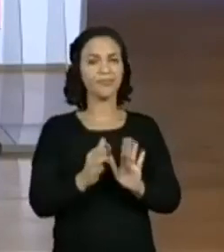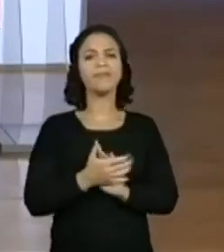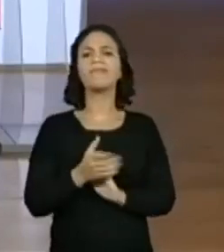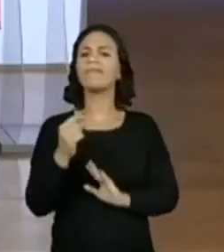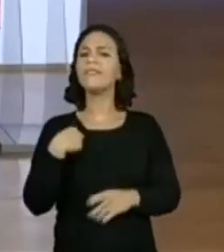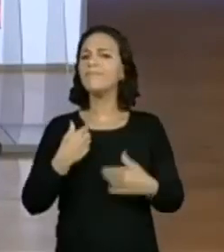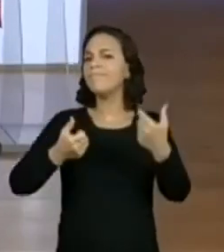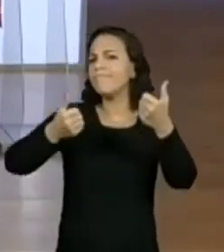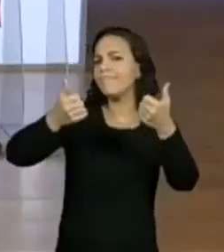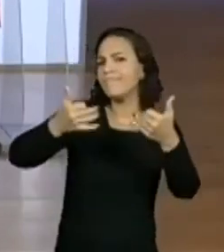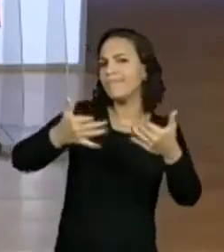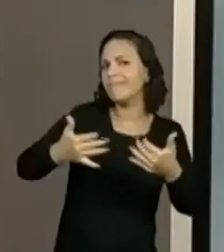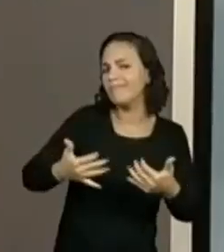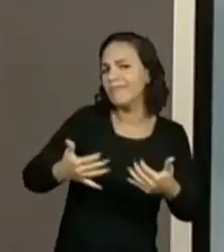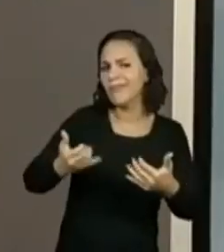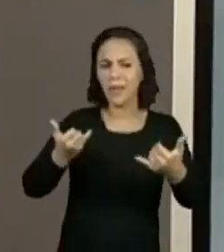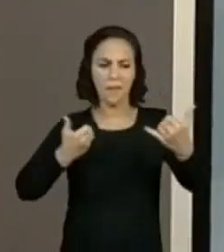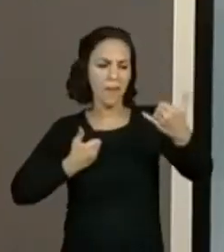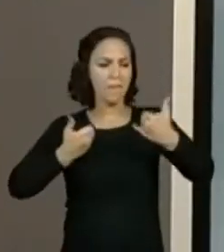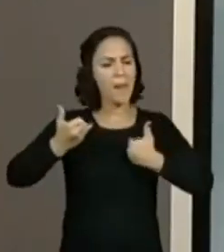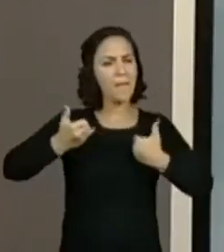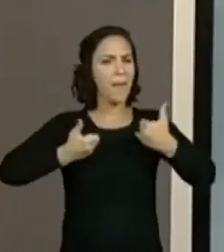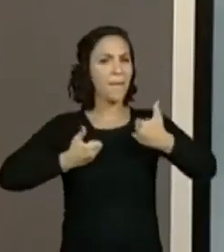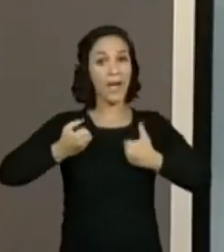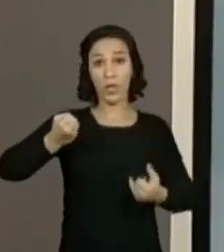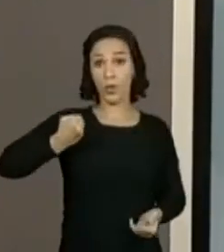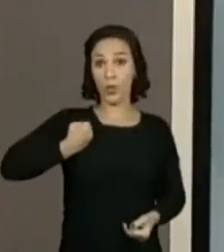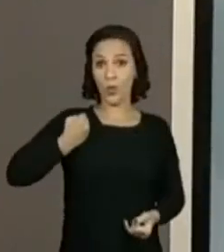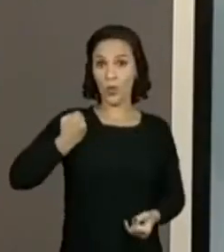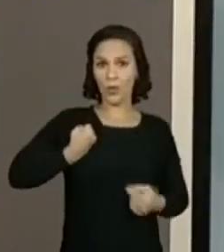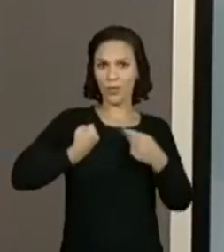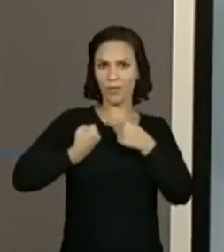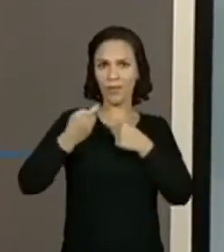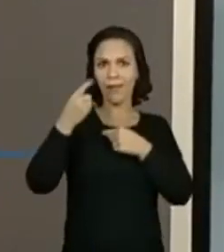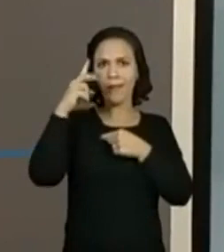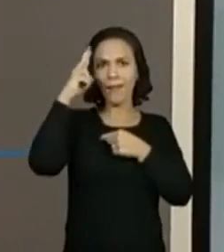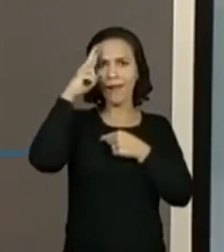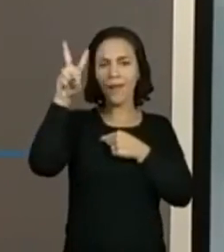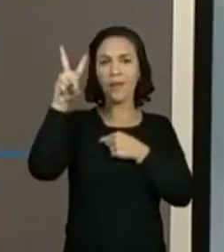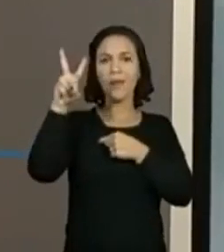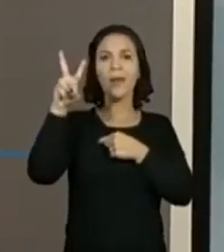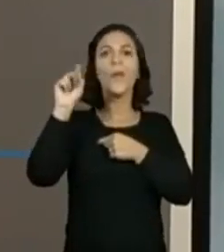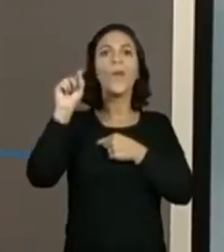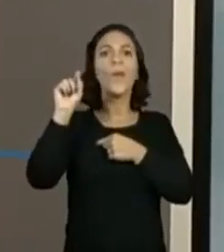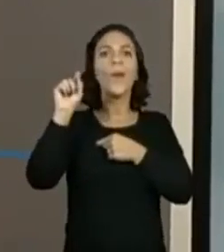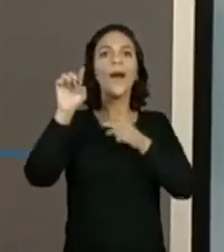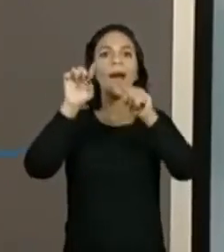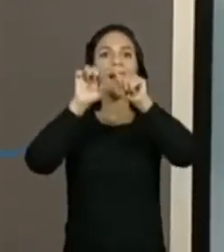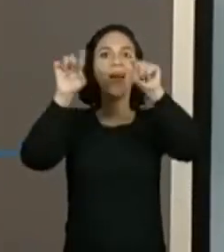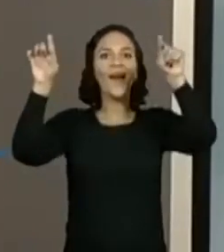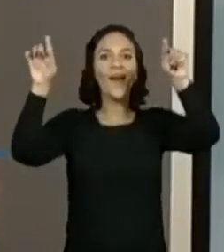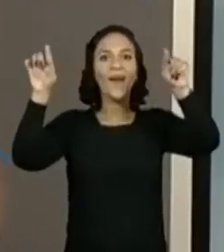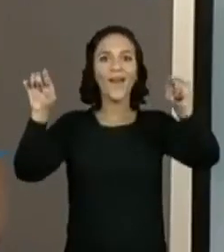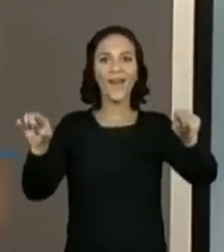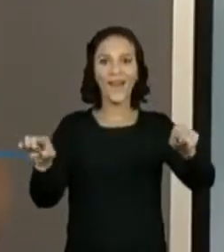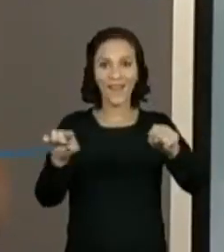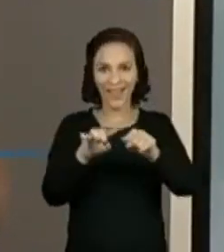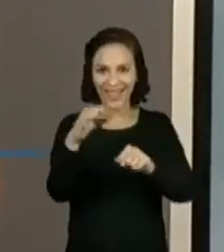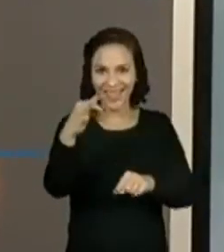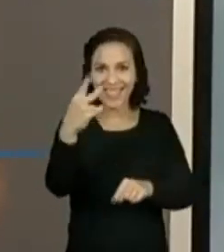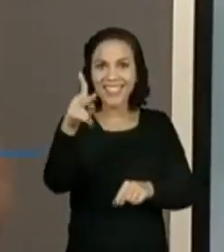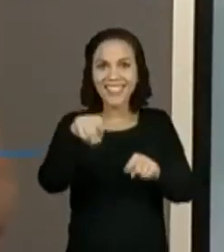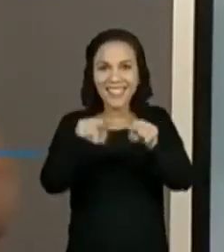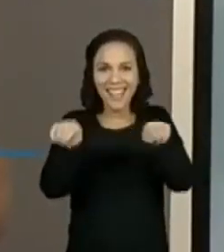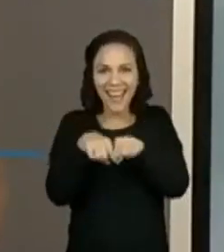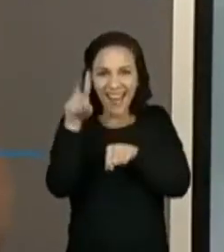em número, a turminha aí do segundo ano, acho que já lembram daquele quadro que lá na sala de aula ele sempre é